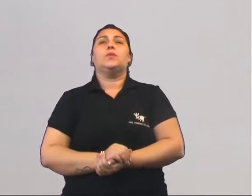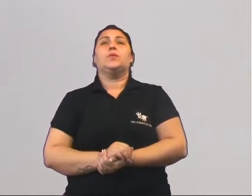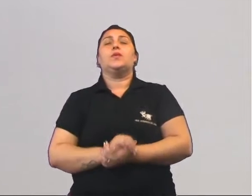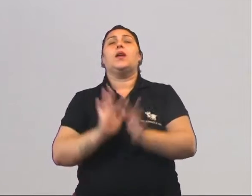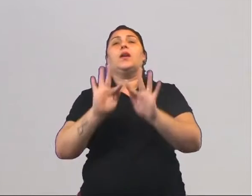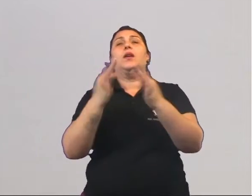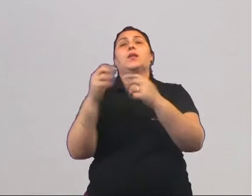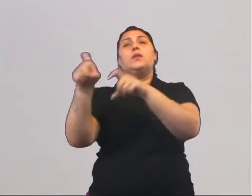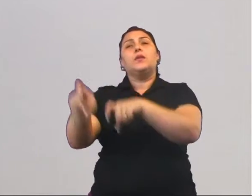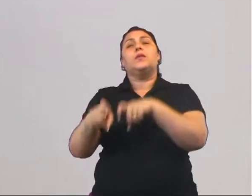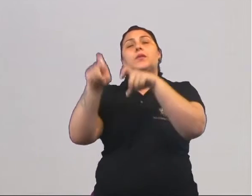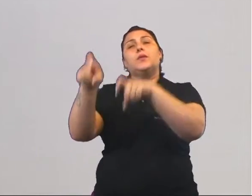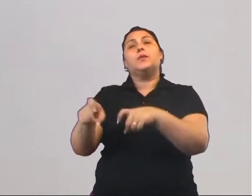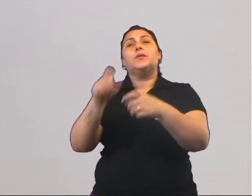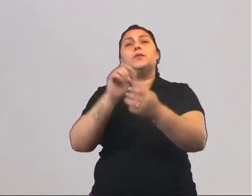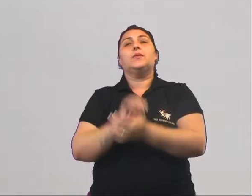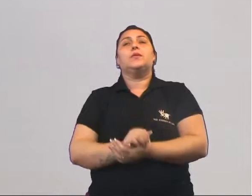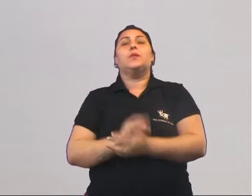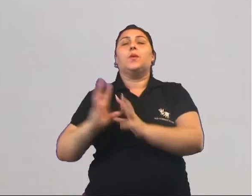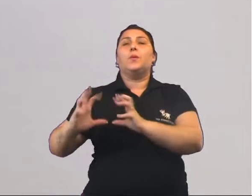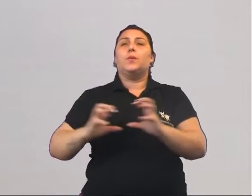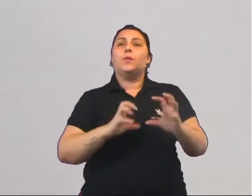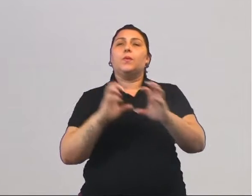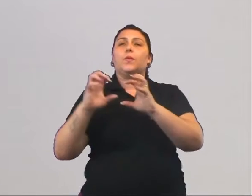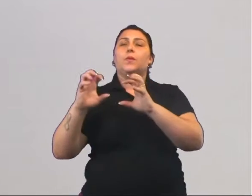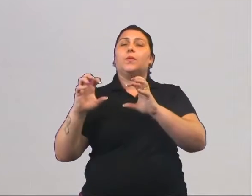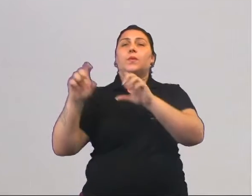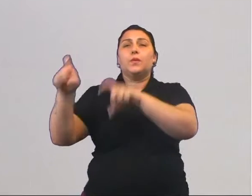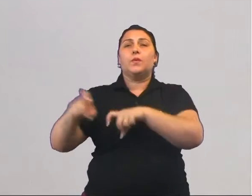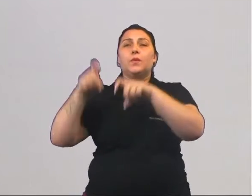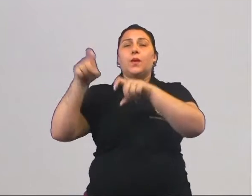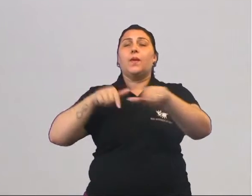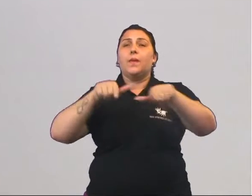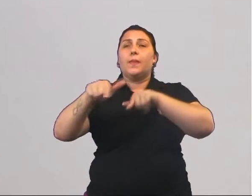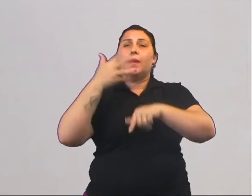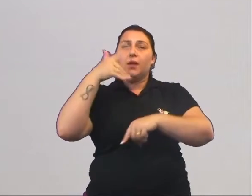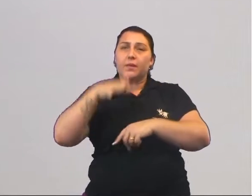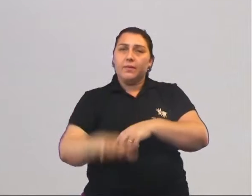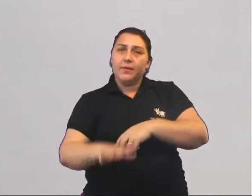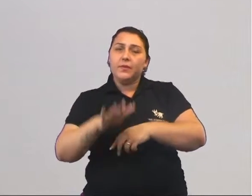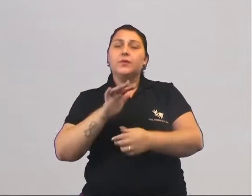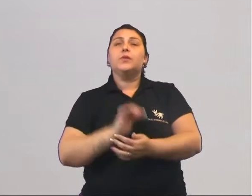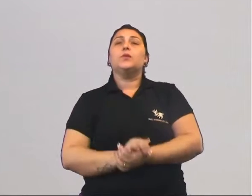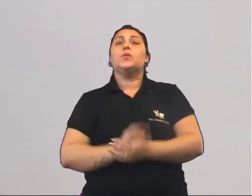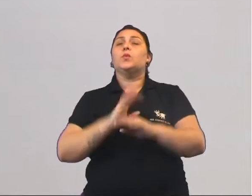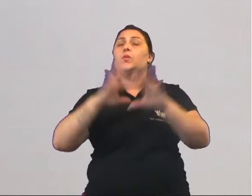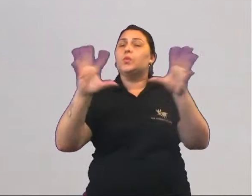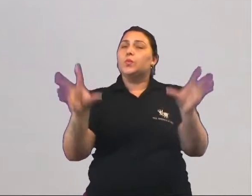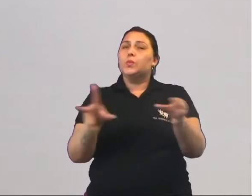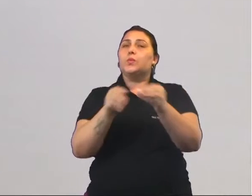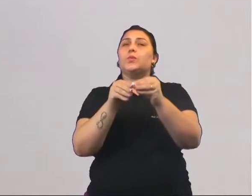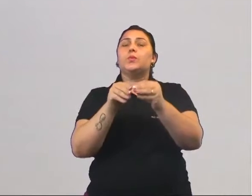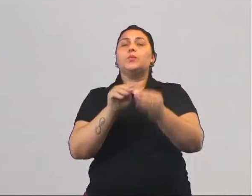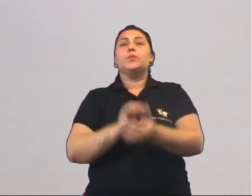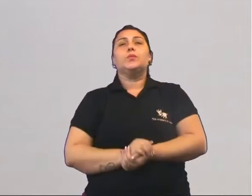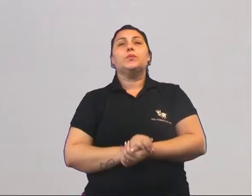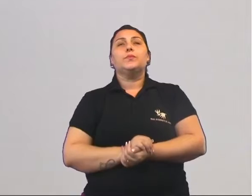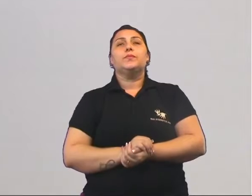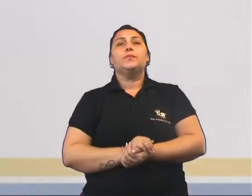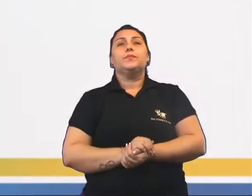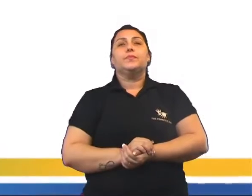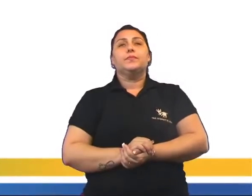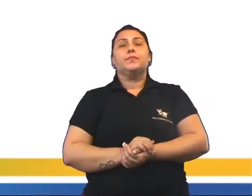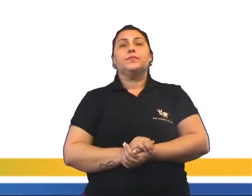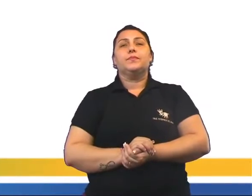agricultura familiar, sobre os conflitos no campo, trabalho infantil. Então, tudo isso se resume nessa questão